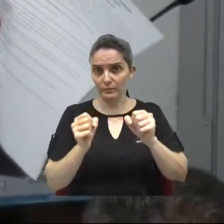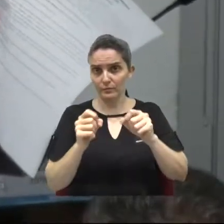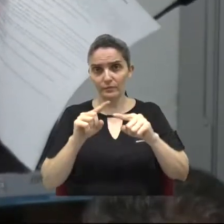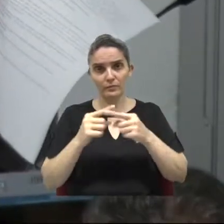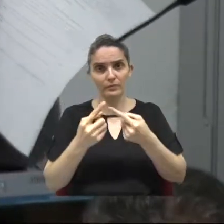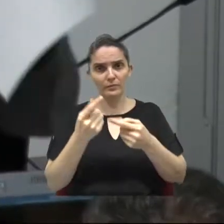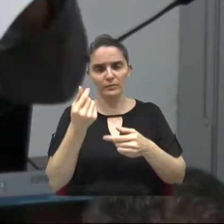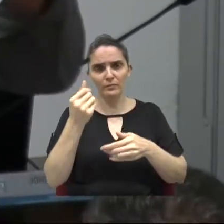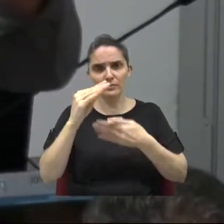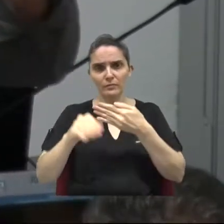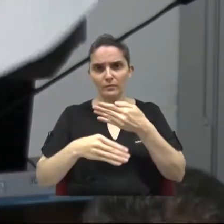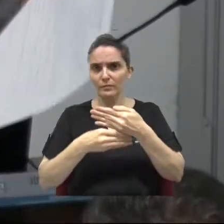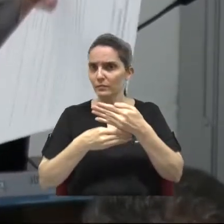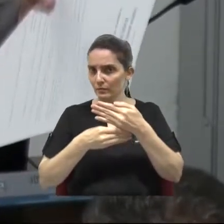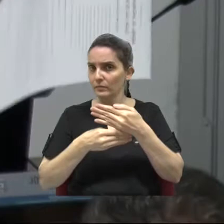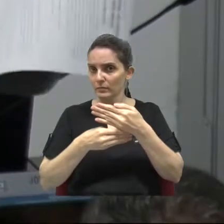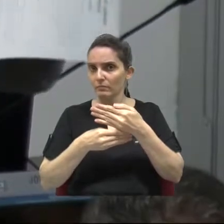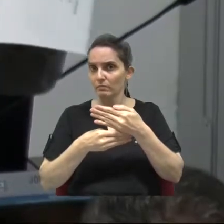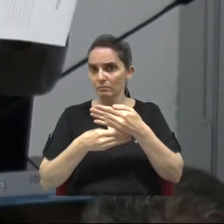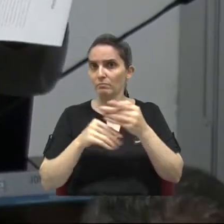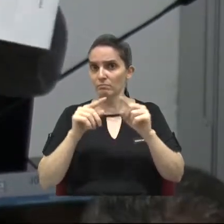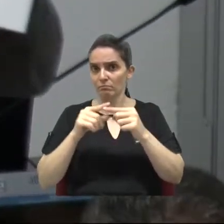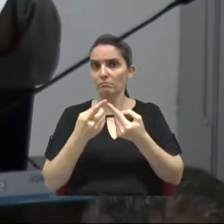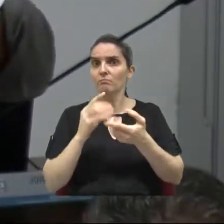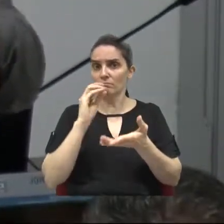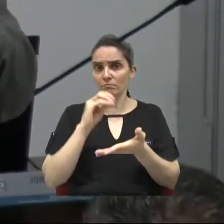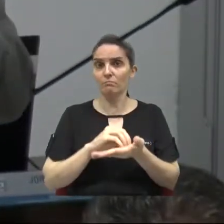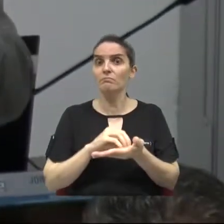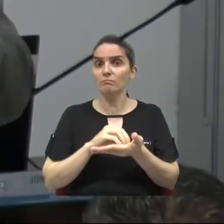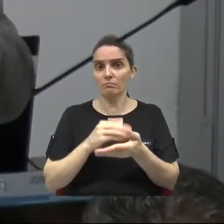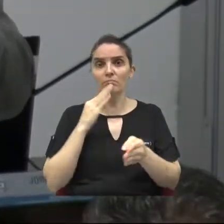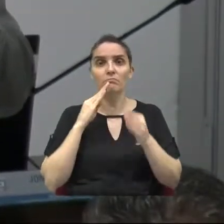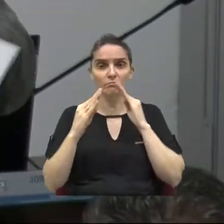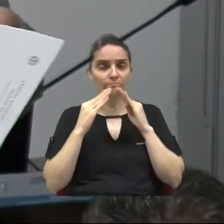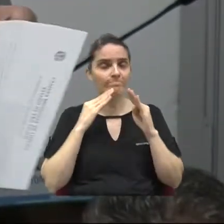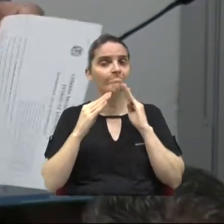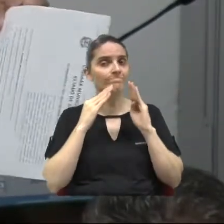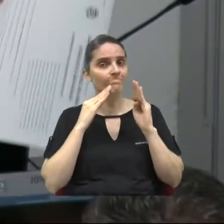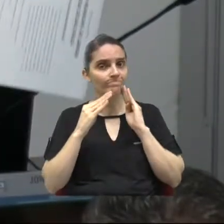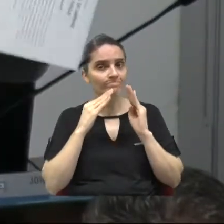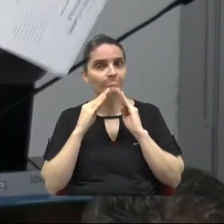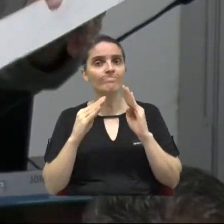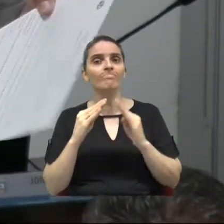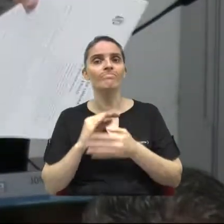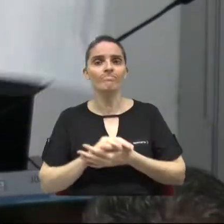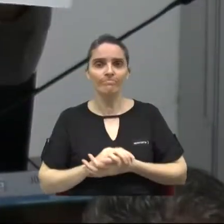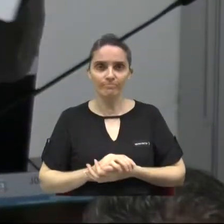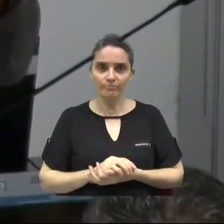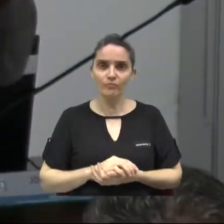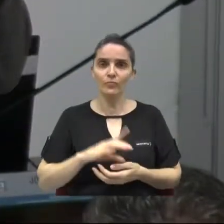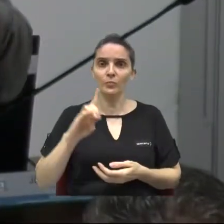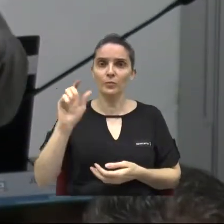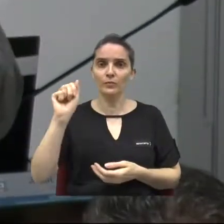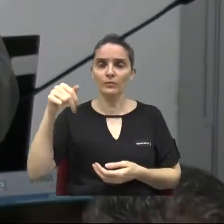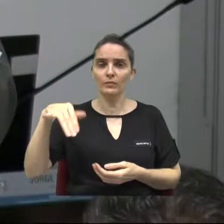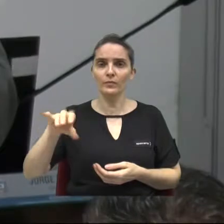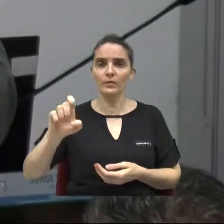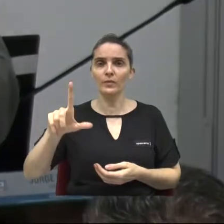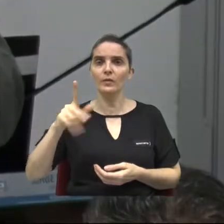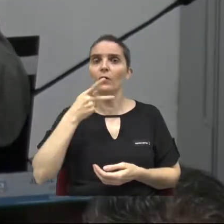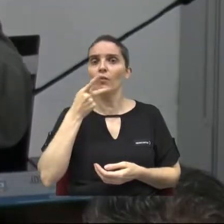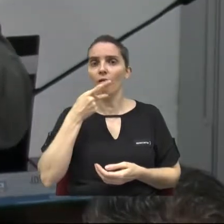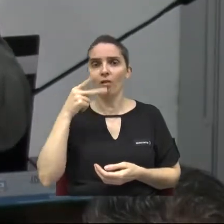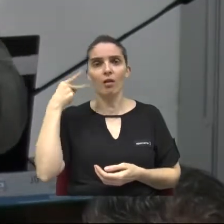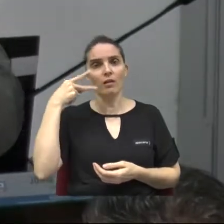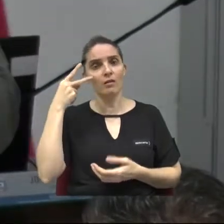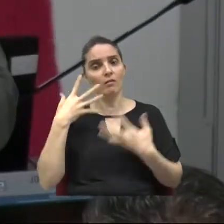complementares nós não autorizamos. E está lá no Facebook do programa Bastidores, que o doutor Daniel falou que foi autorizado por nós, o repasse